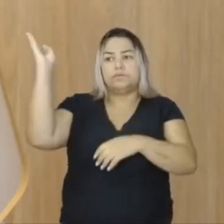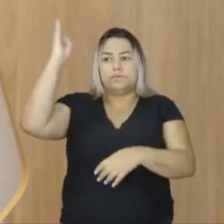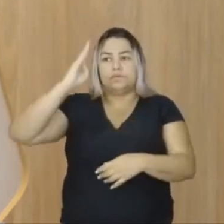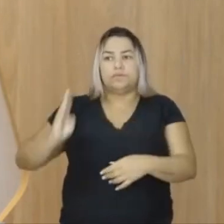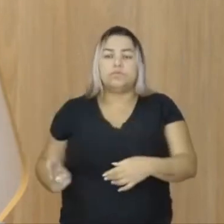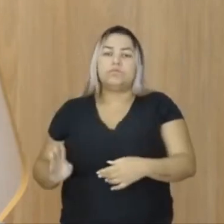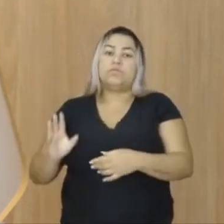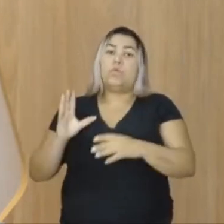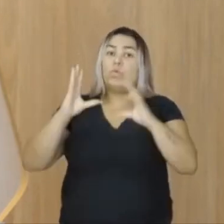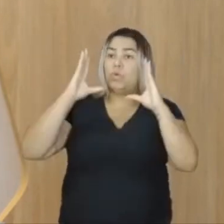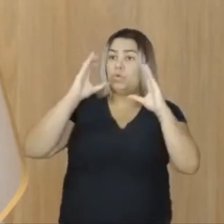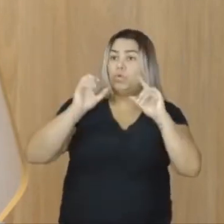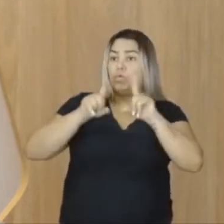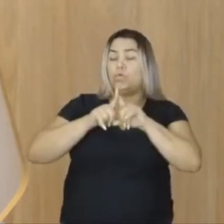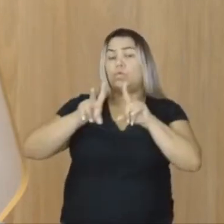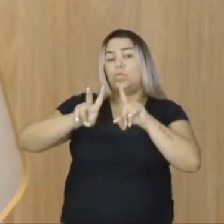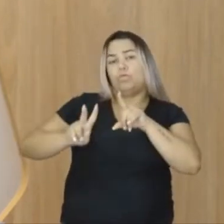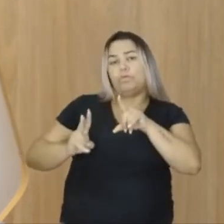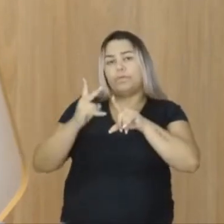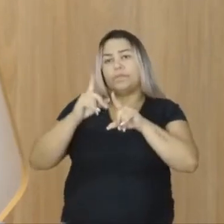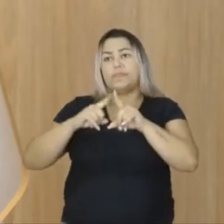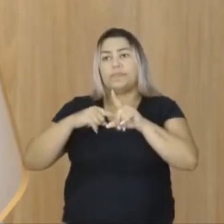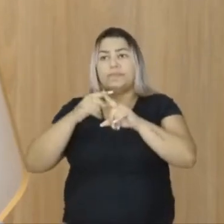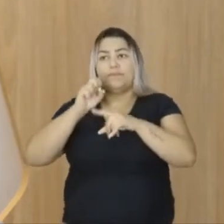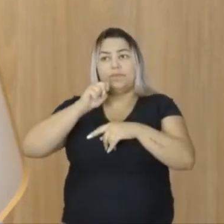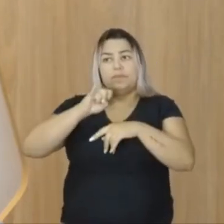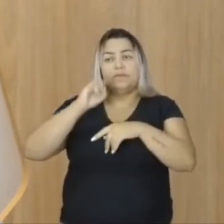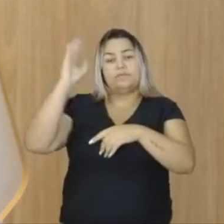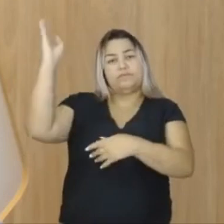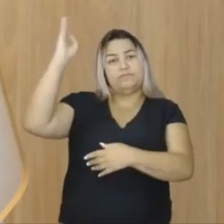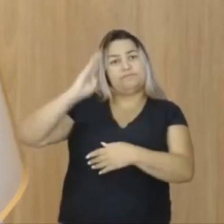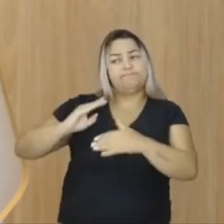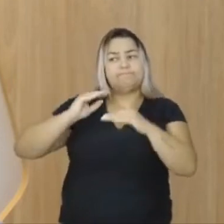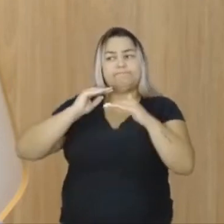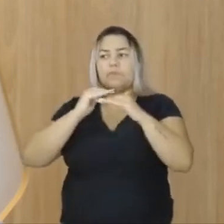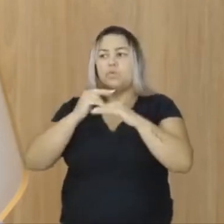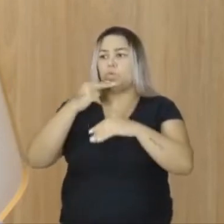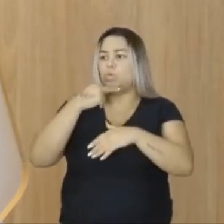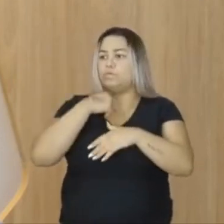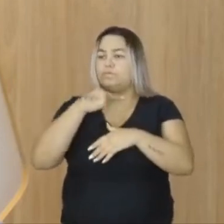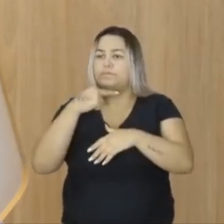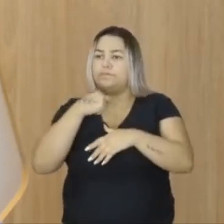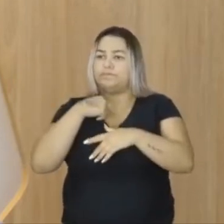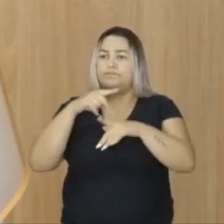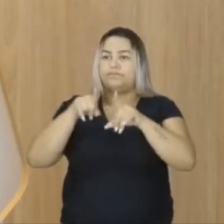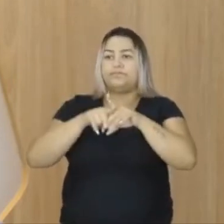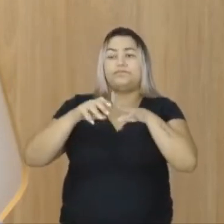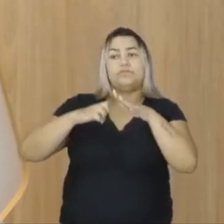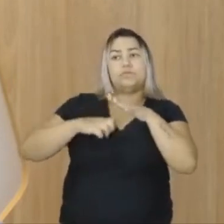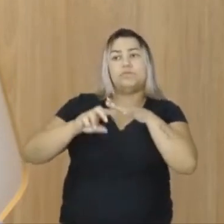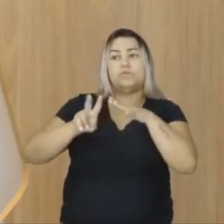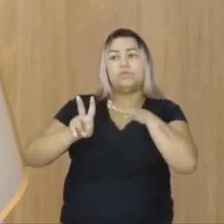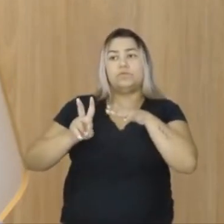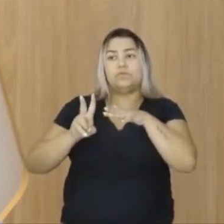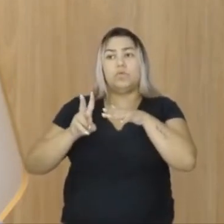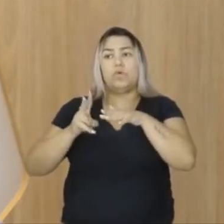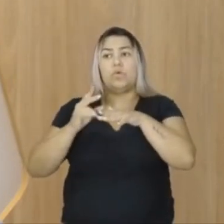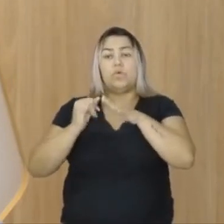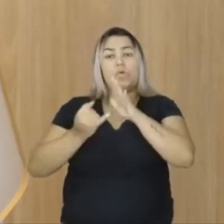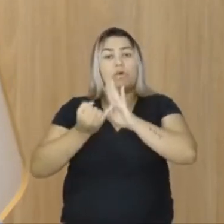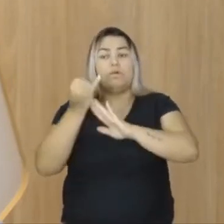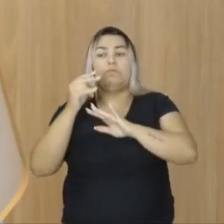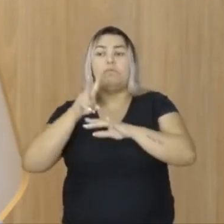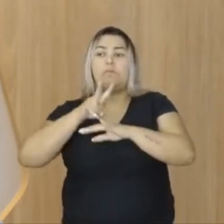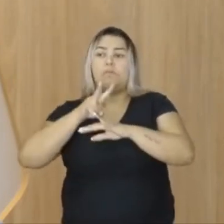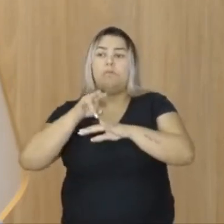com conhecimento, com valor agregado? Se o Brasil for competitivo. Não pode cobrar imposto na exportação, porque você cobra imposto não mais na origem, mas